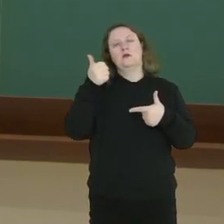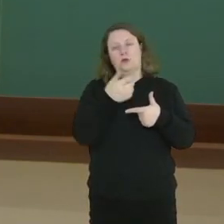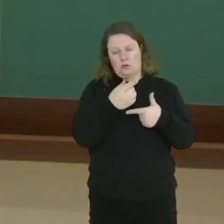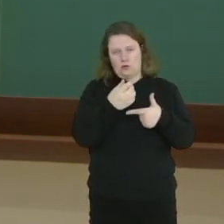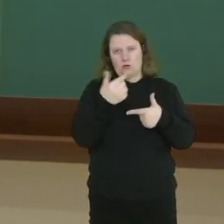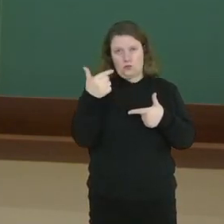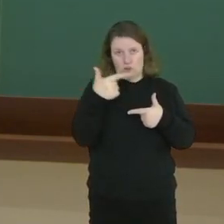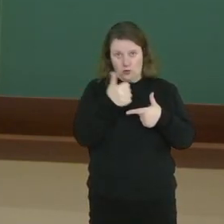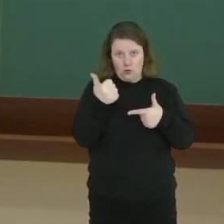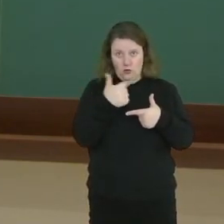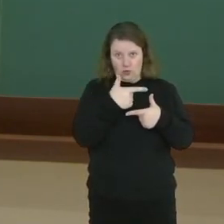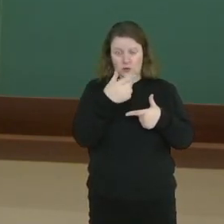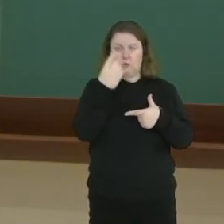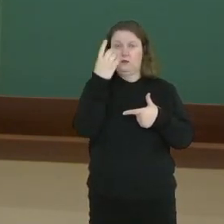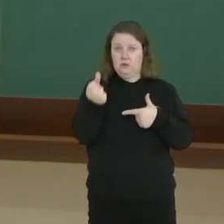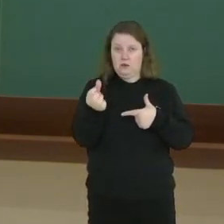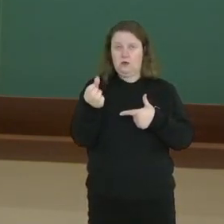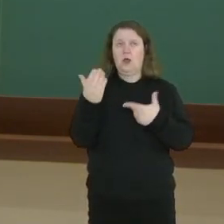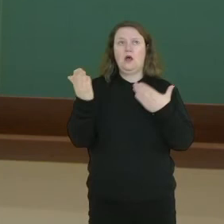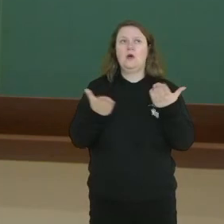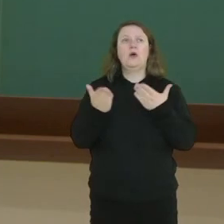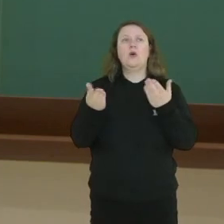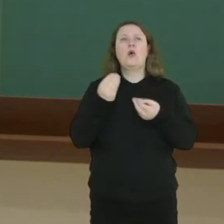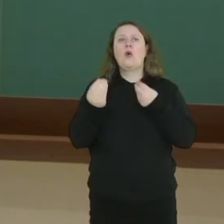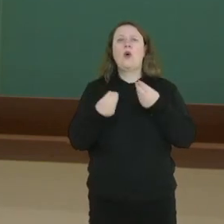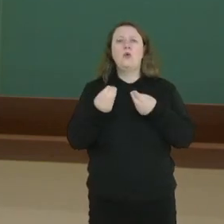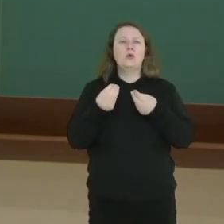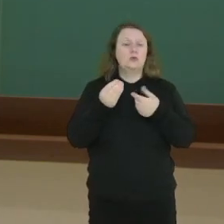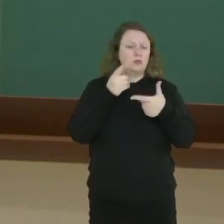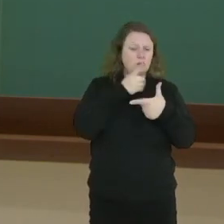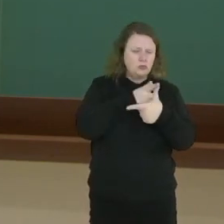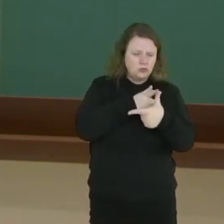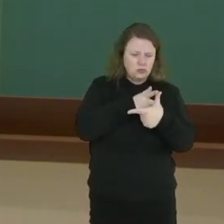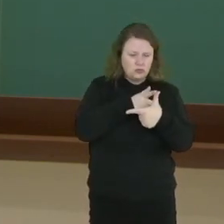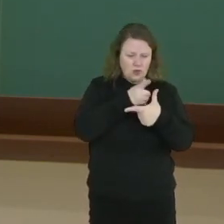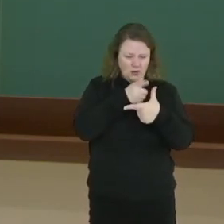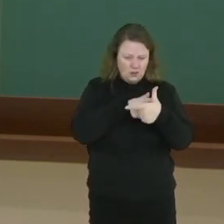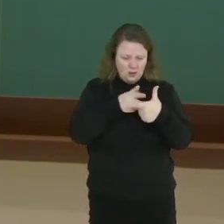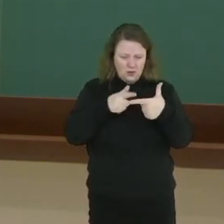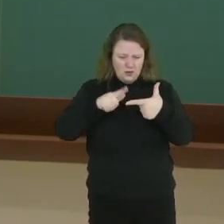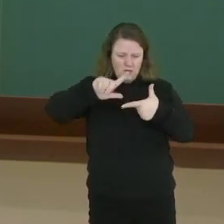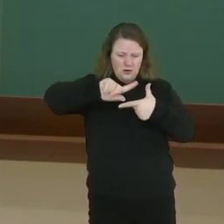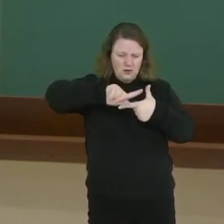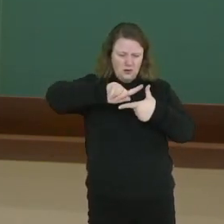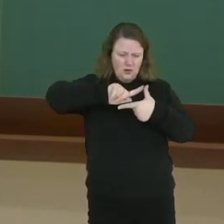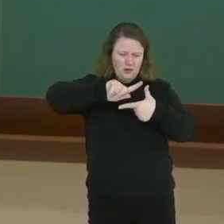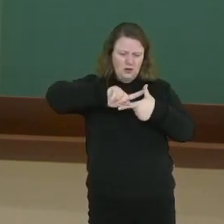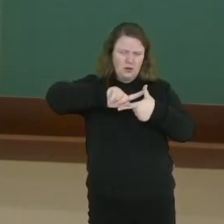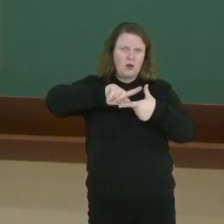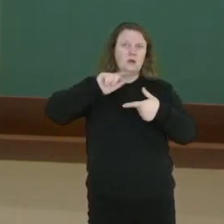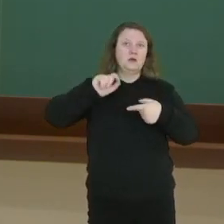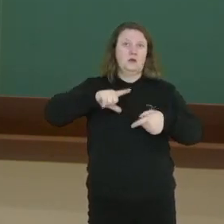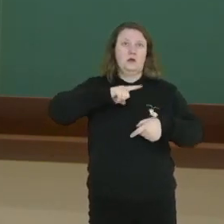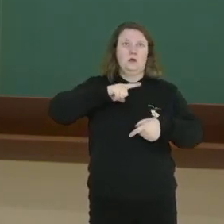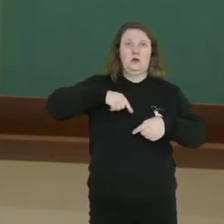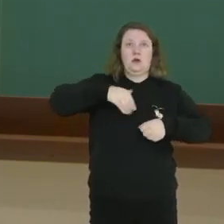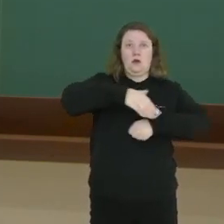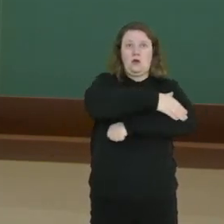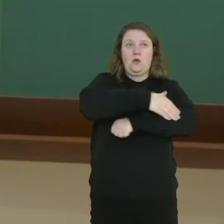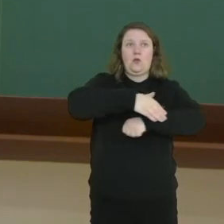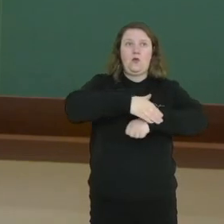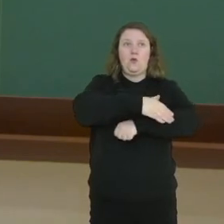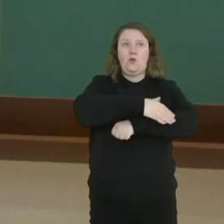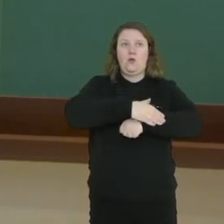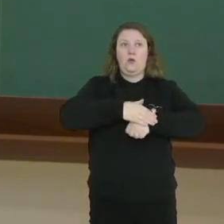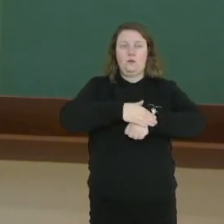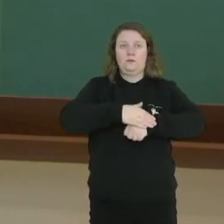graus. Então, aonde que eu vou marcar esse 12 metros e esse 16? Nas ruas que formam 90 graus.